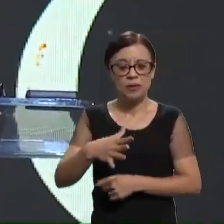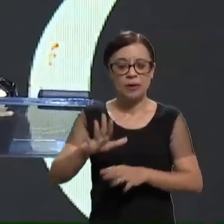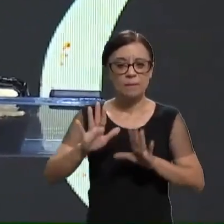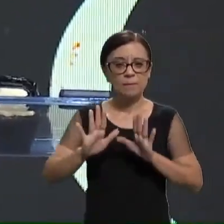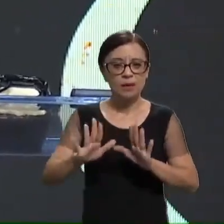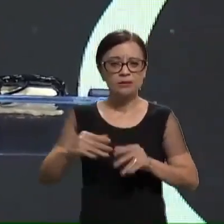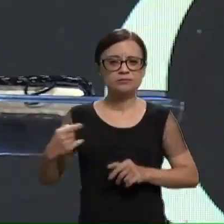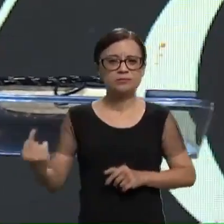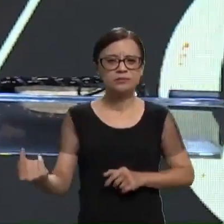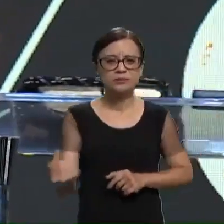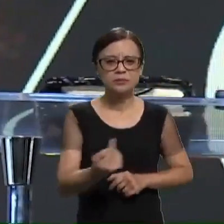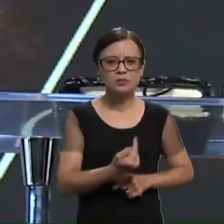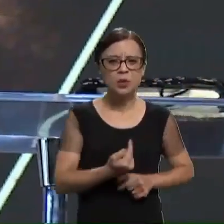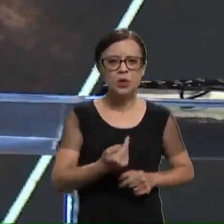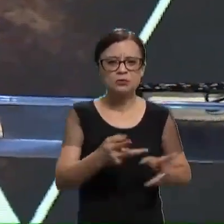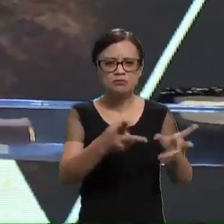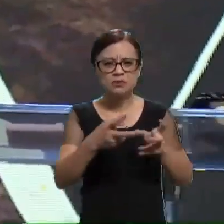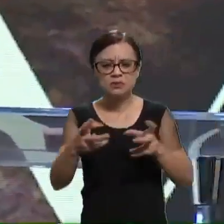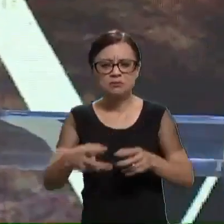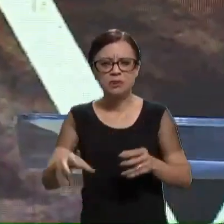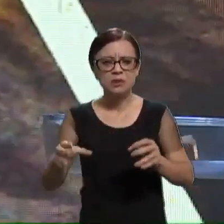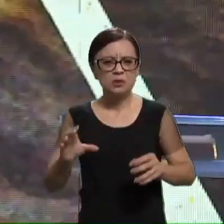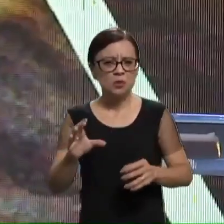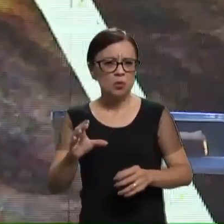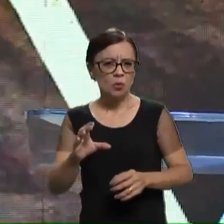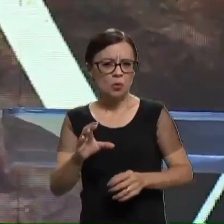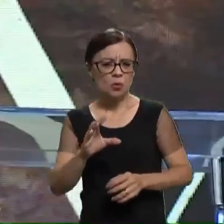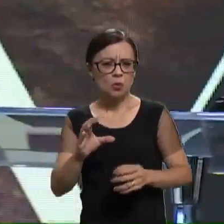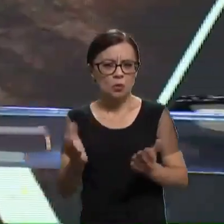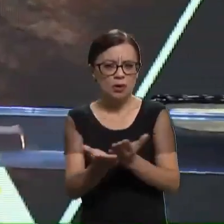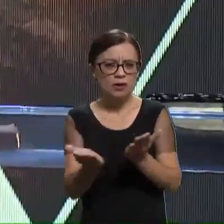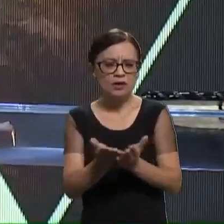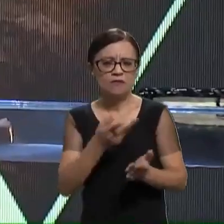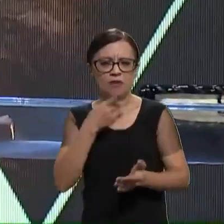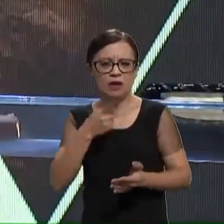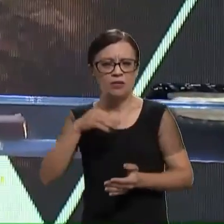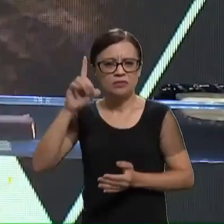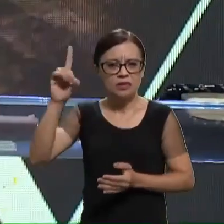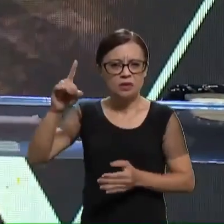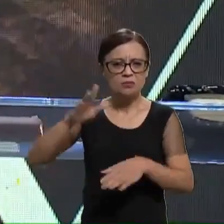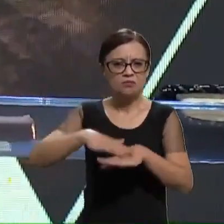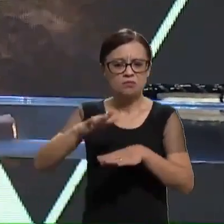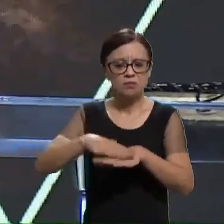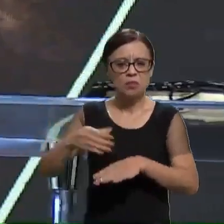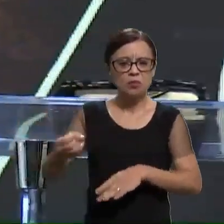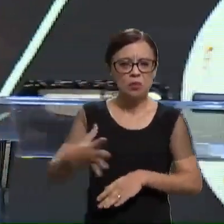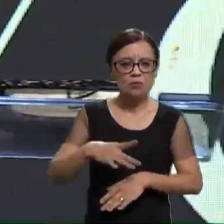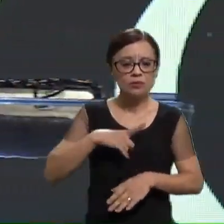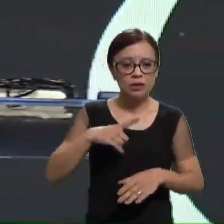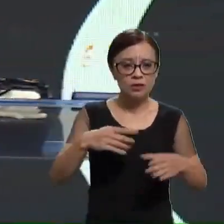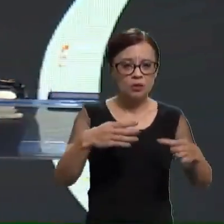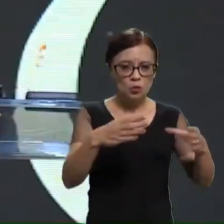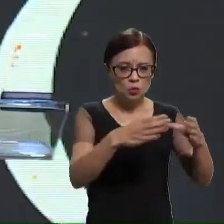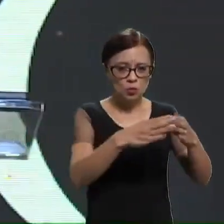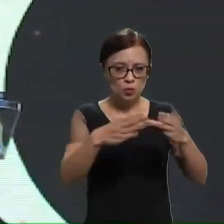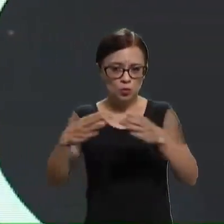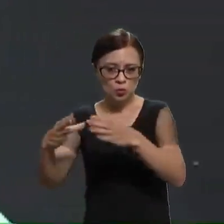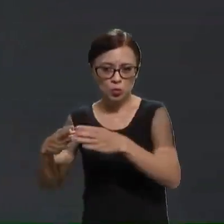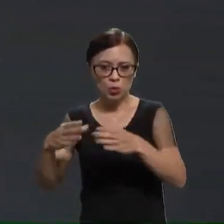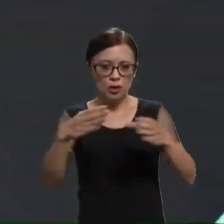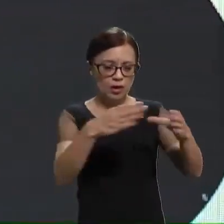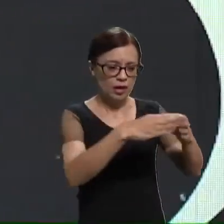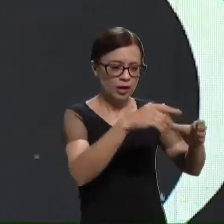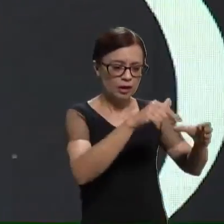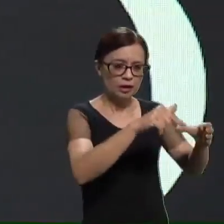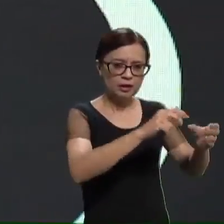quando nós ouvimos um crente dizer: Deus está fazendo algo novo, tem dois times. Tem o time que já fica nervoso e fala: cadê